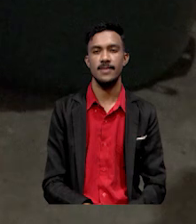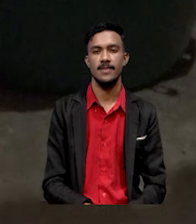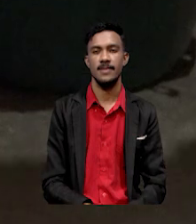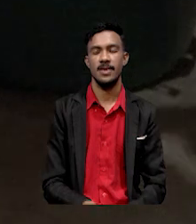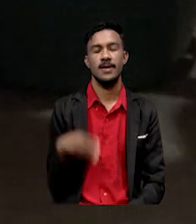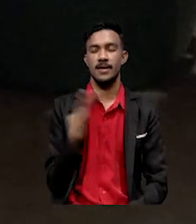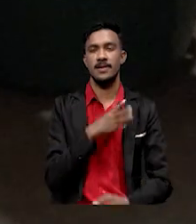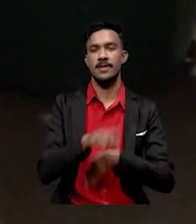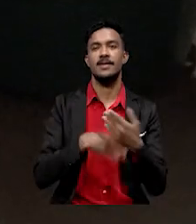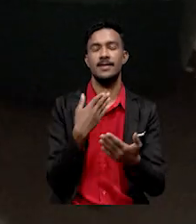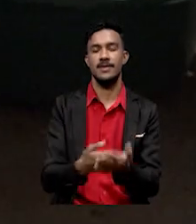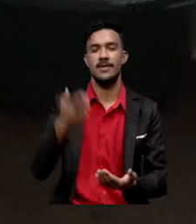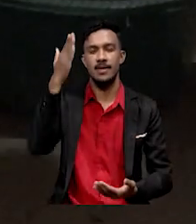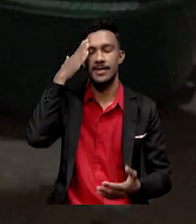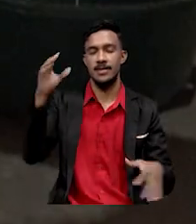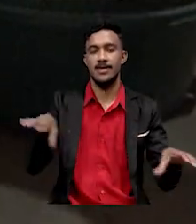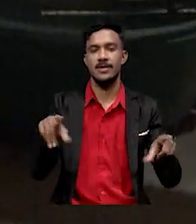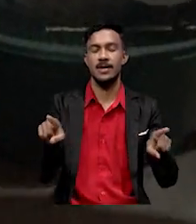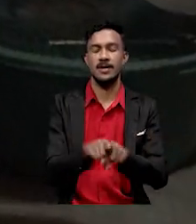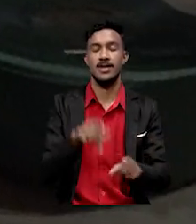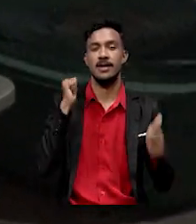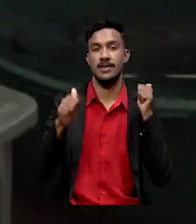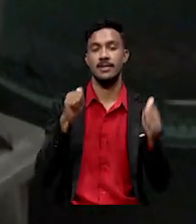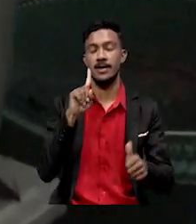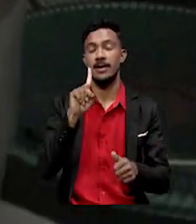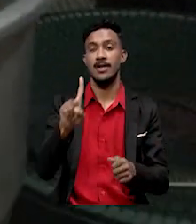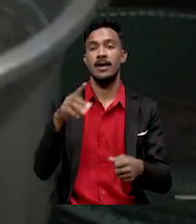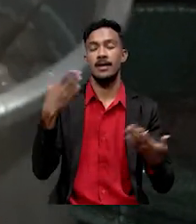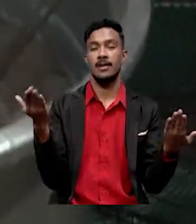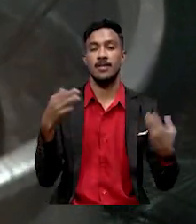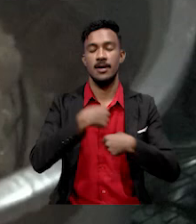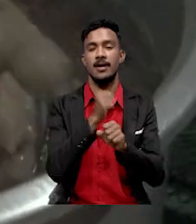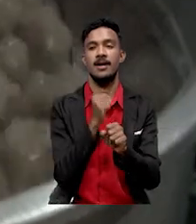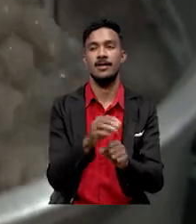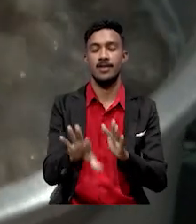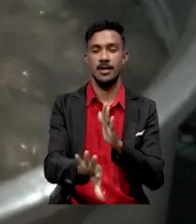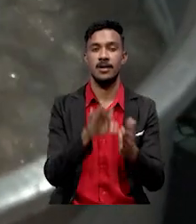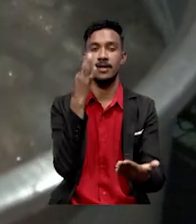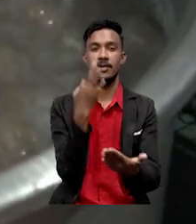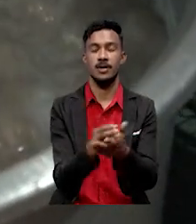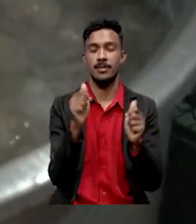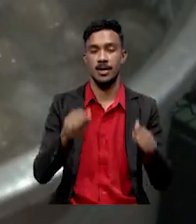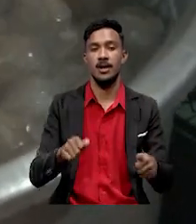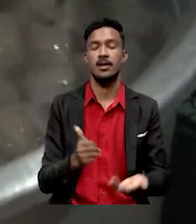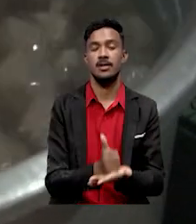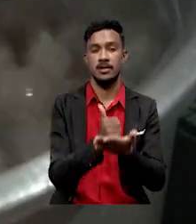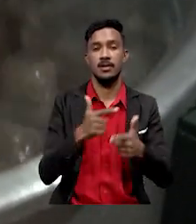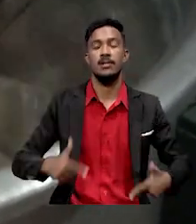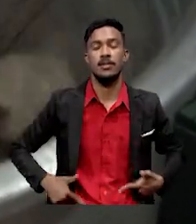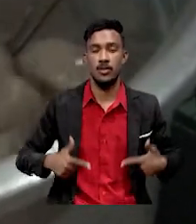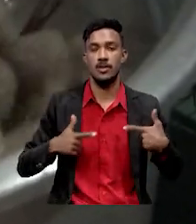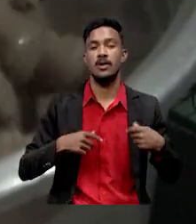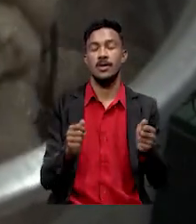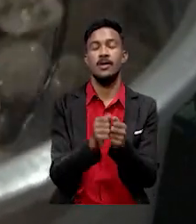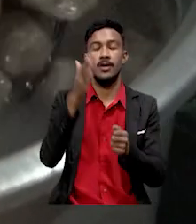Ita hotu hatene katak servisu nudar atividade ida nebe halo hodi hetan osan atau fasilita moris. Ho hanoi ida ne